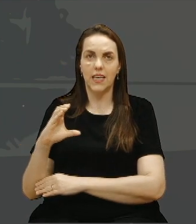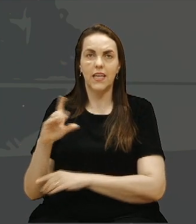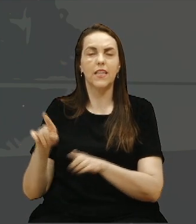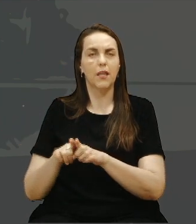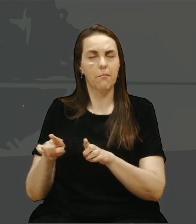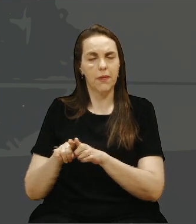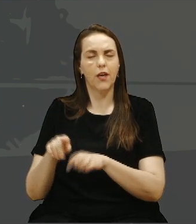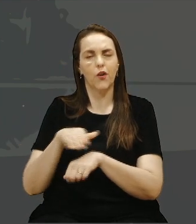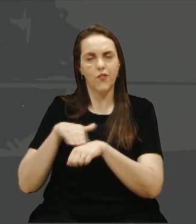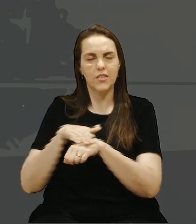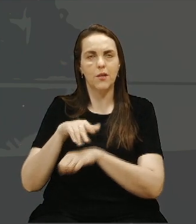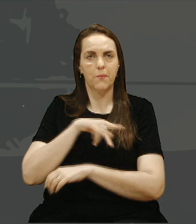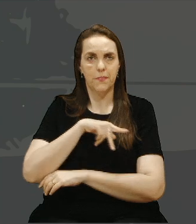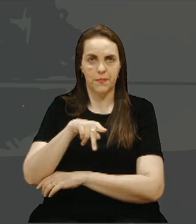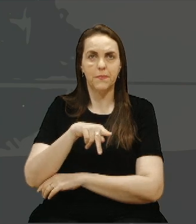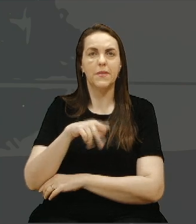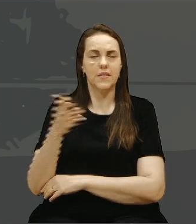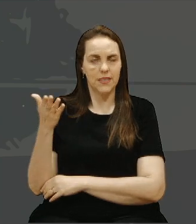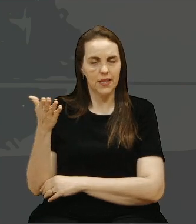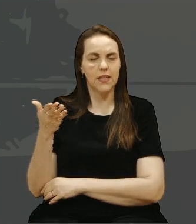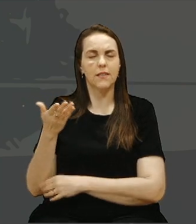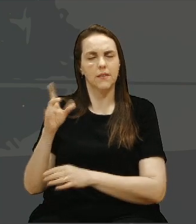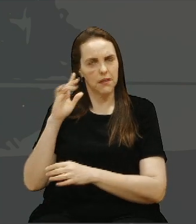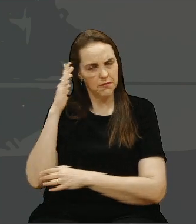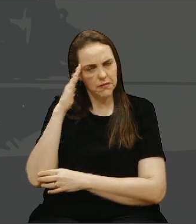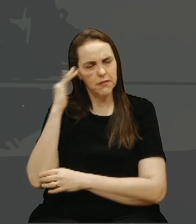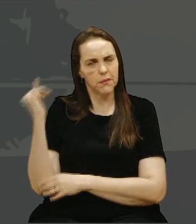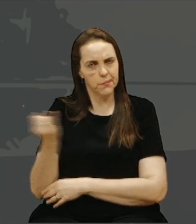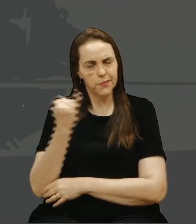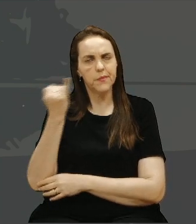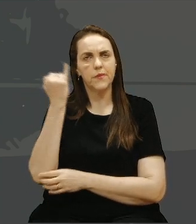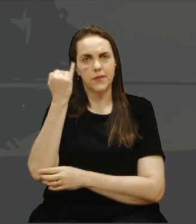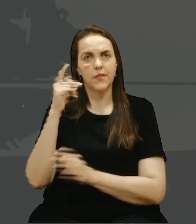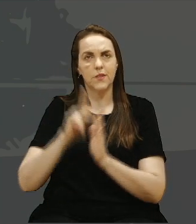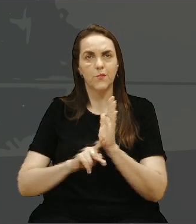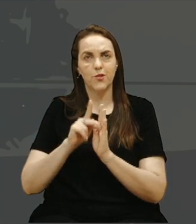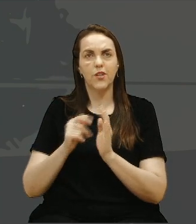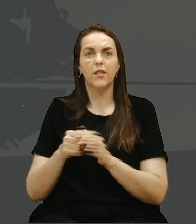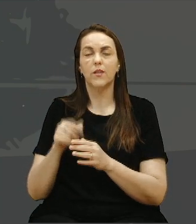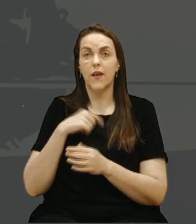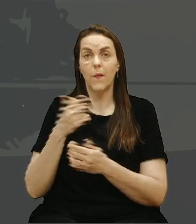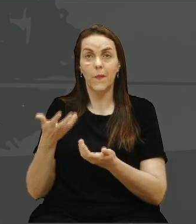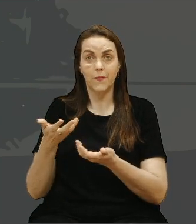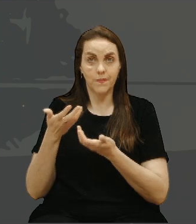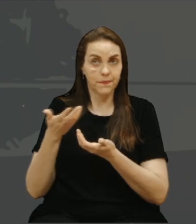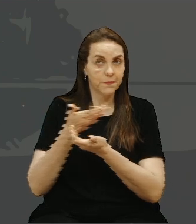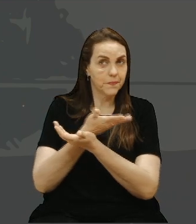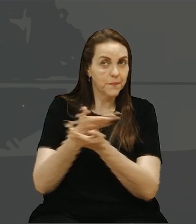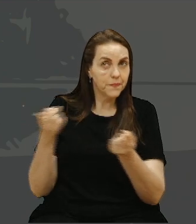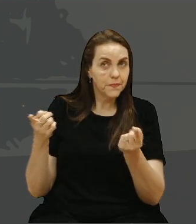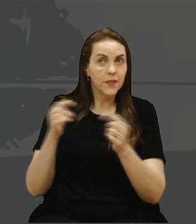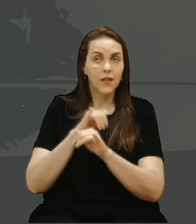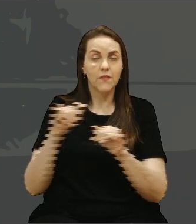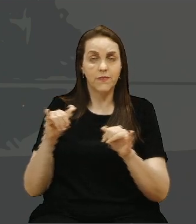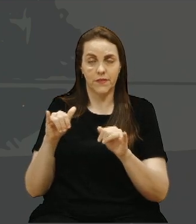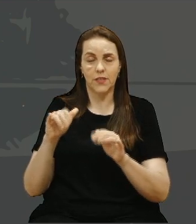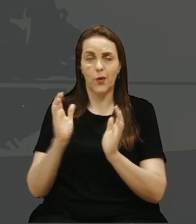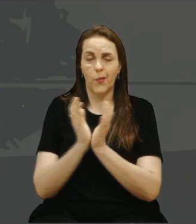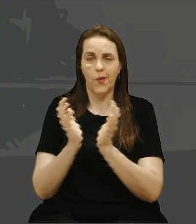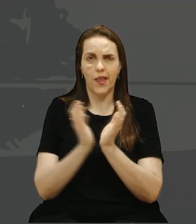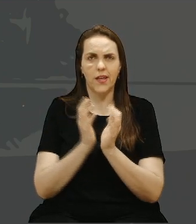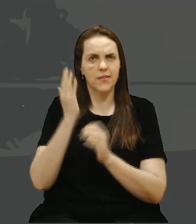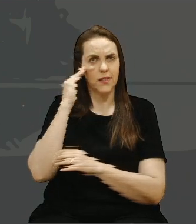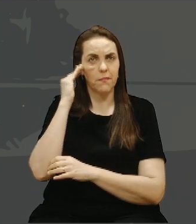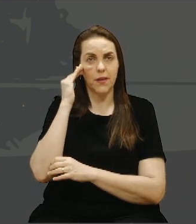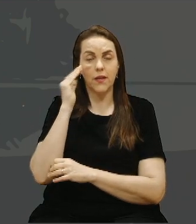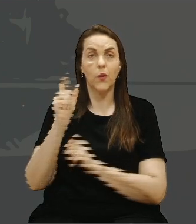Louro, também entendeu a importância e a relevância do projeto. E eu faço questão de trazer aqui os colegas para saberem, né, que a ideia do projeto é